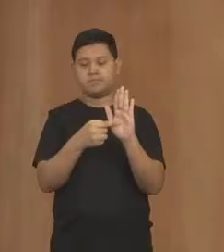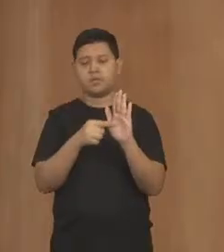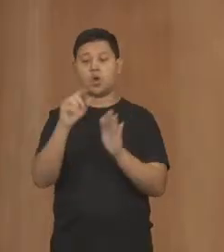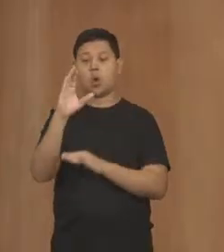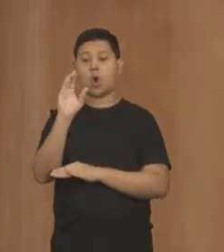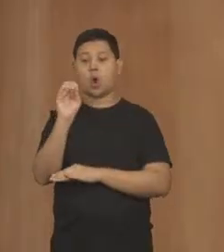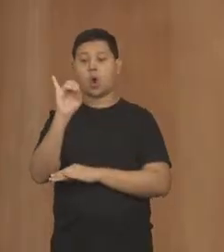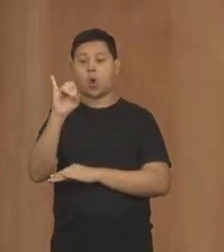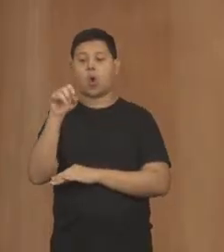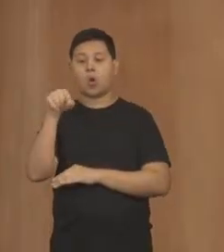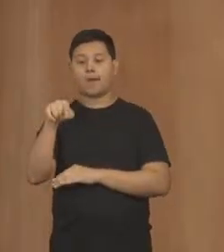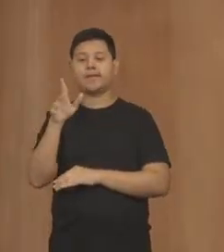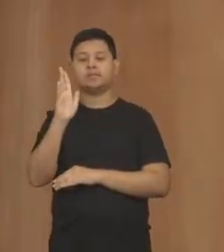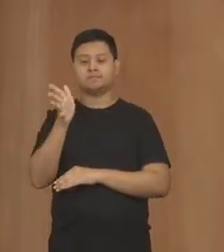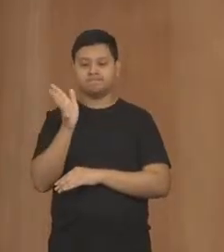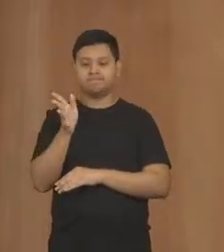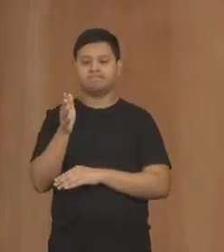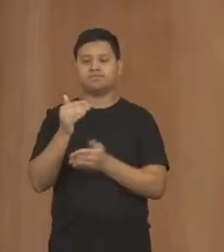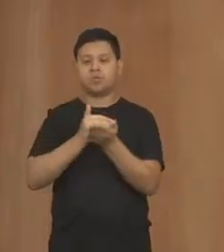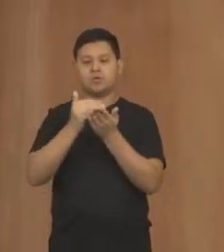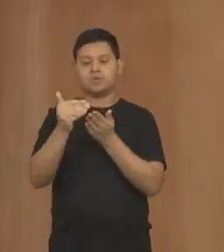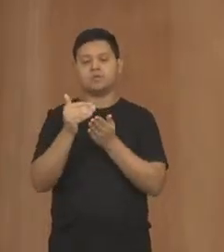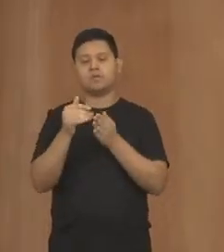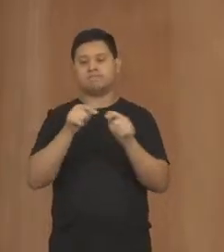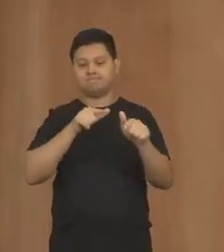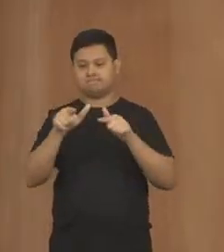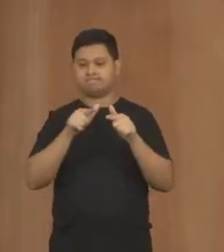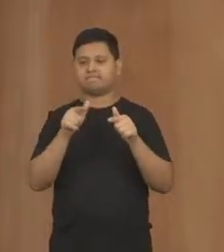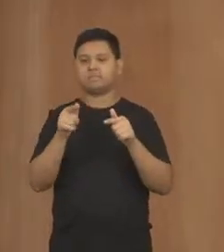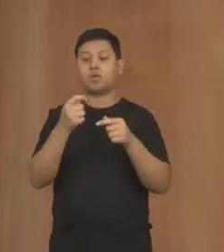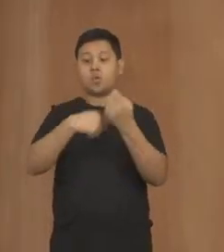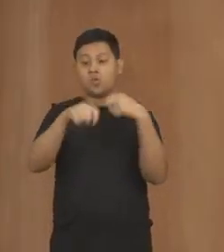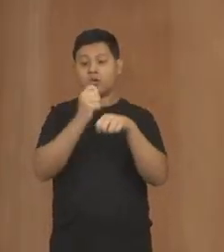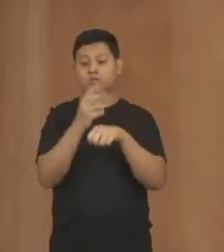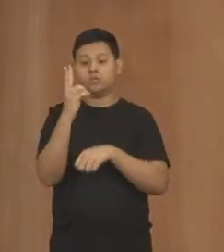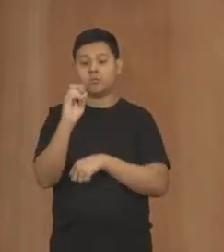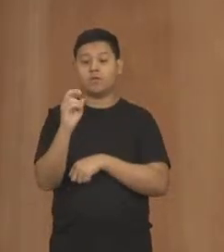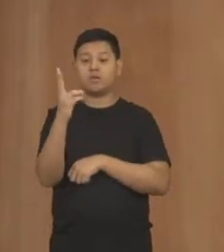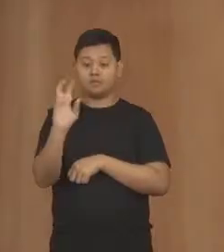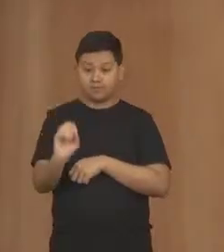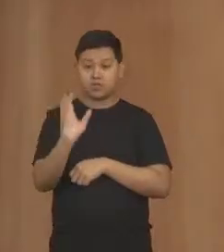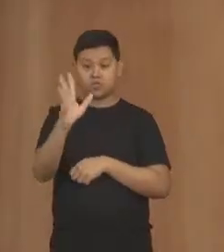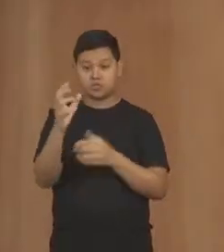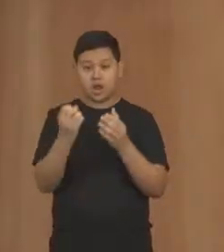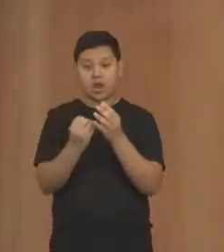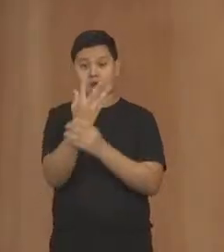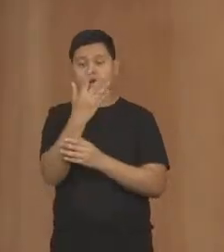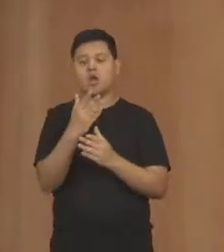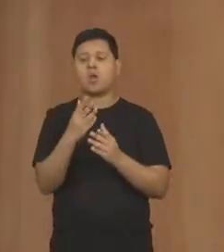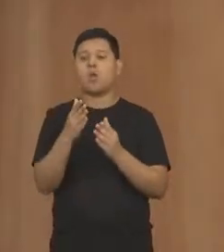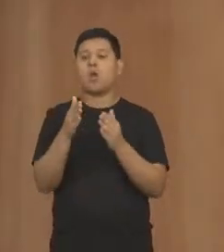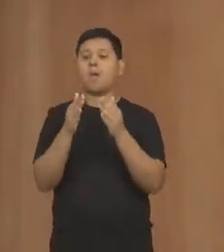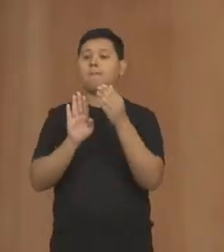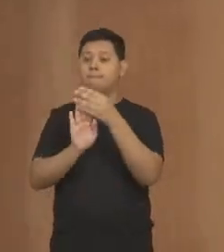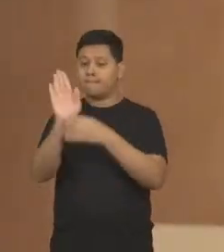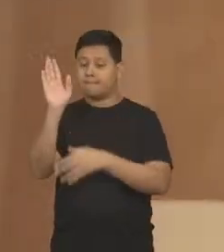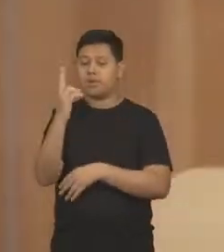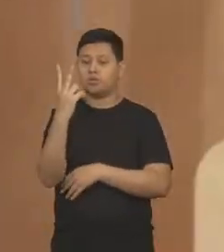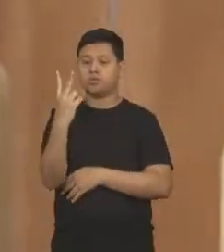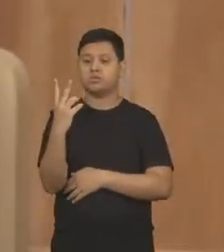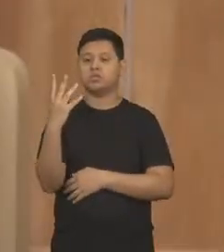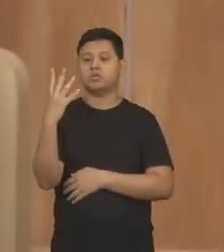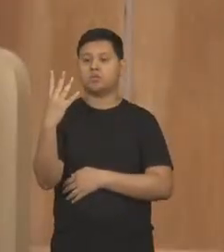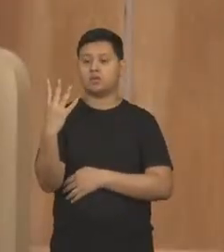em operação, Centro de Operações Integradas inicia atividades. Isso em 2020, hein? Foi inaugurado prometendo